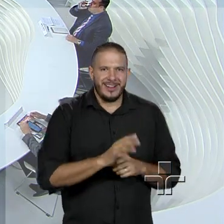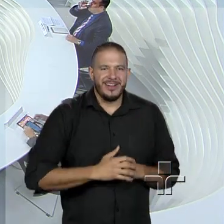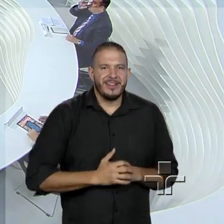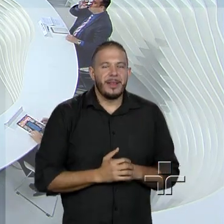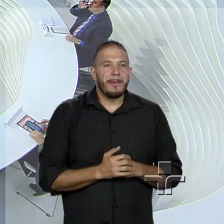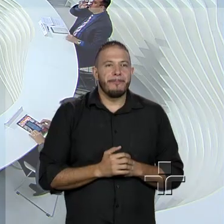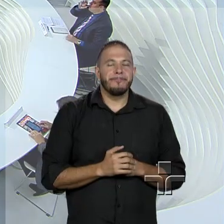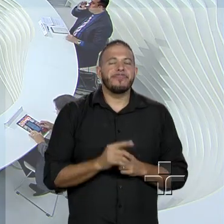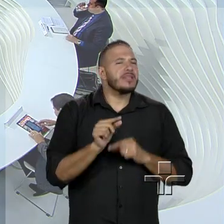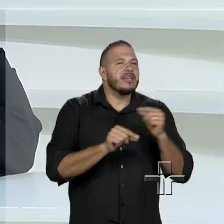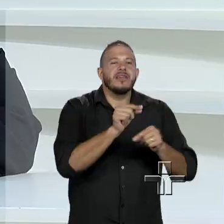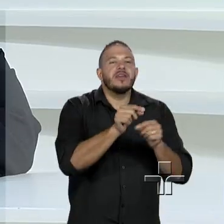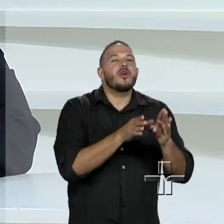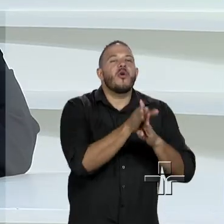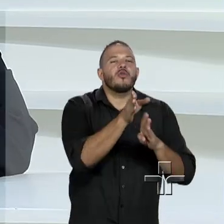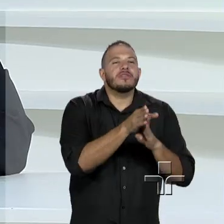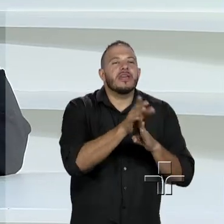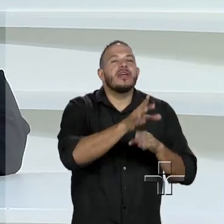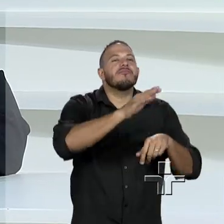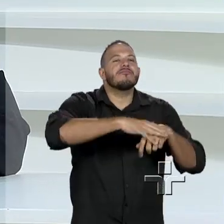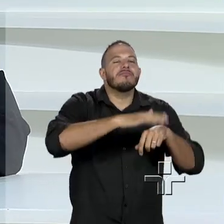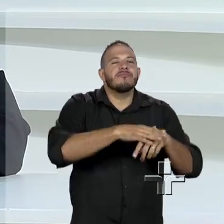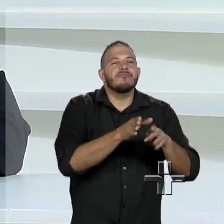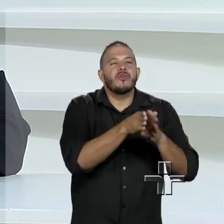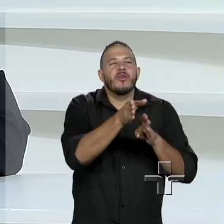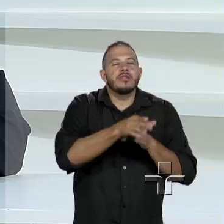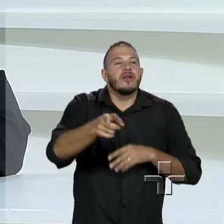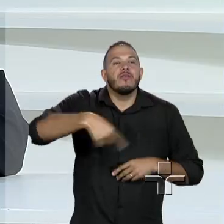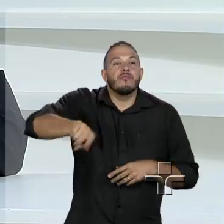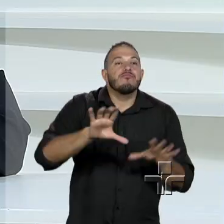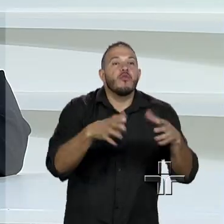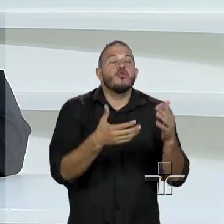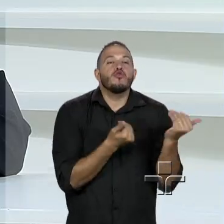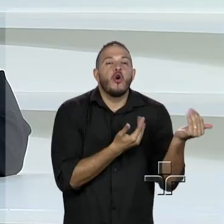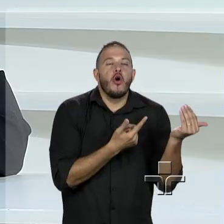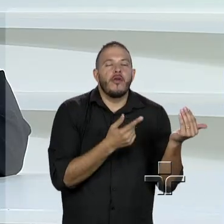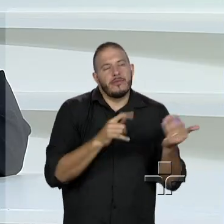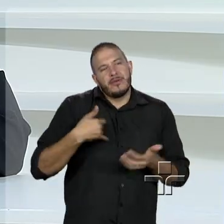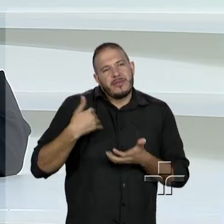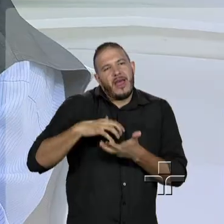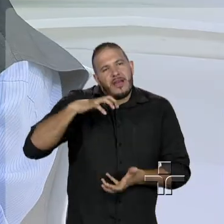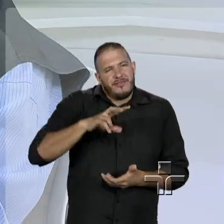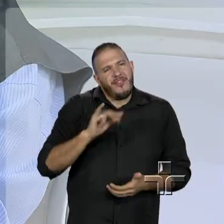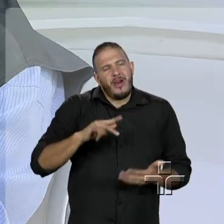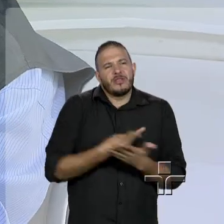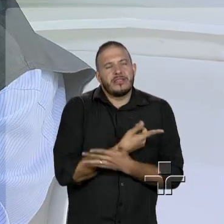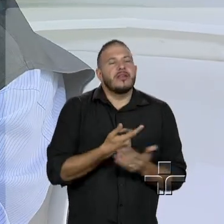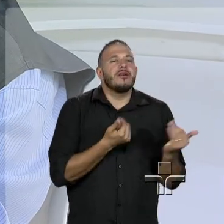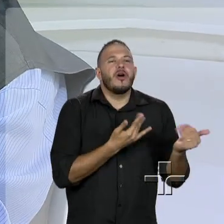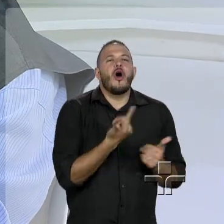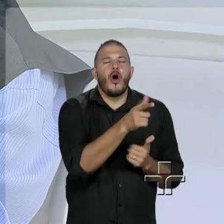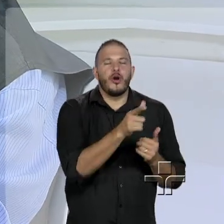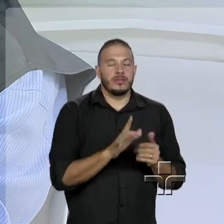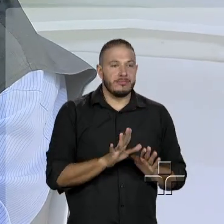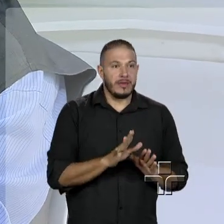conselho que o senhor daria aos jovens, além de que envelheçam? Bom, que envelheçam